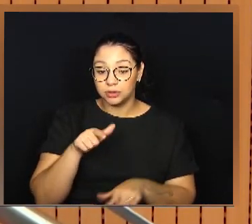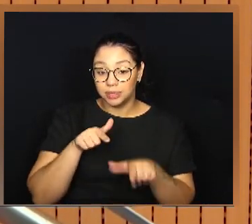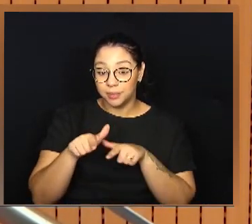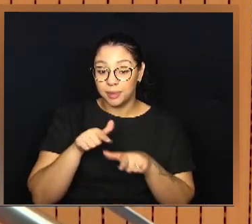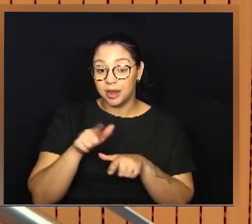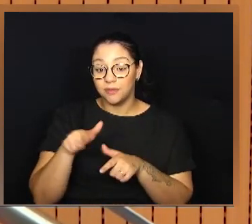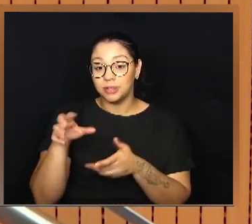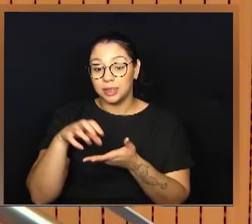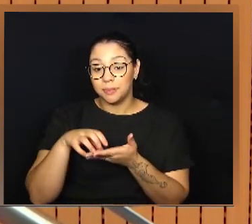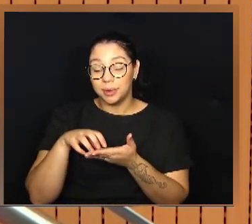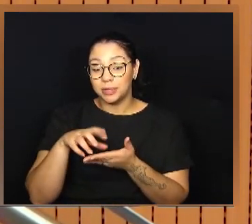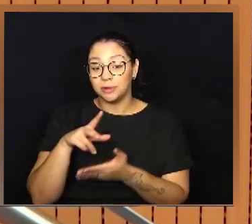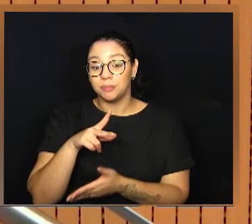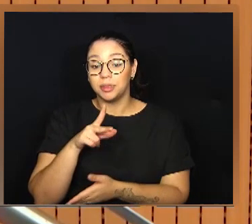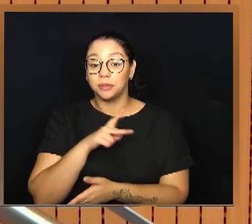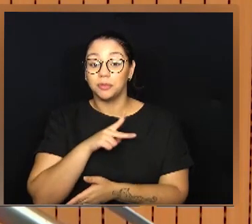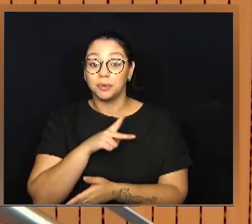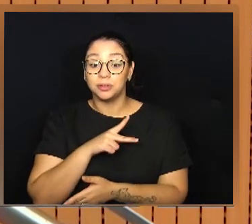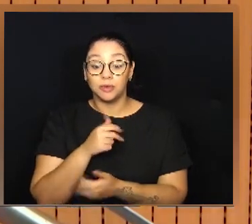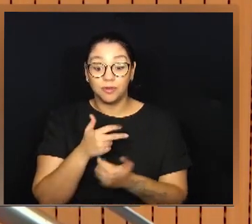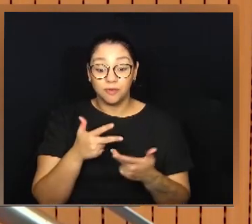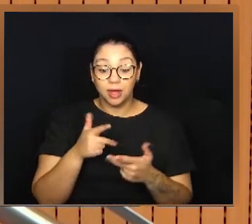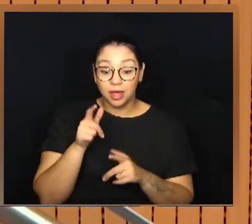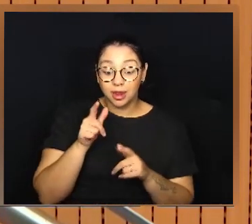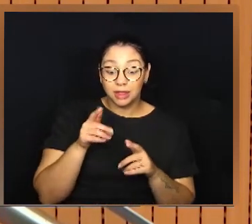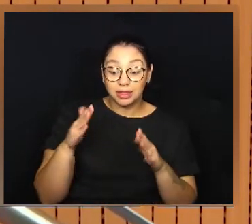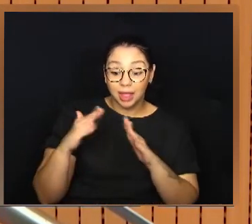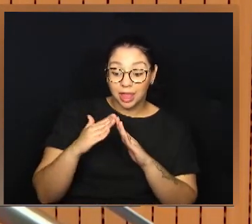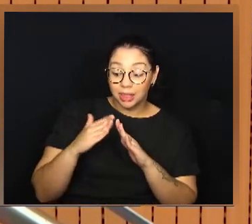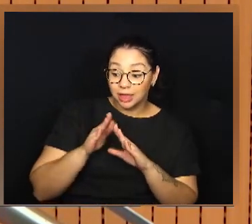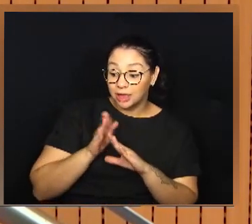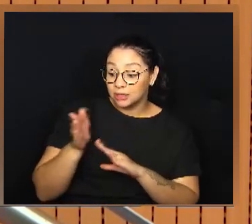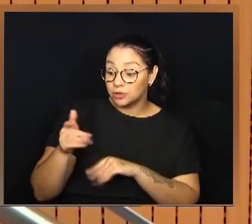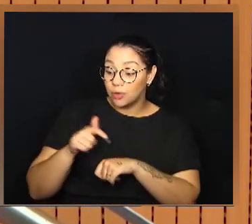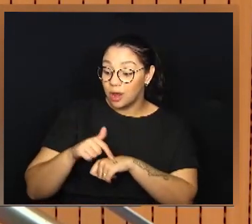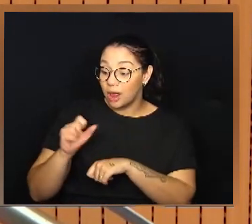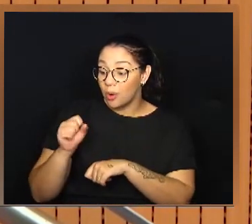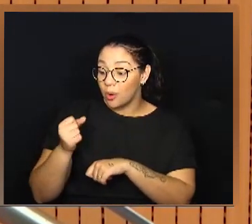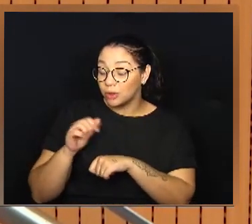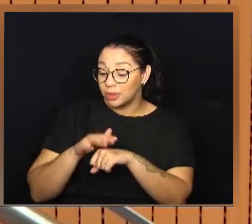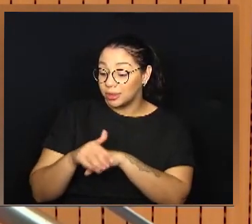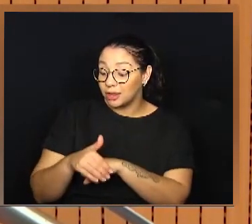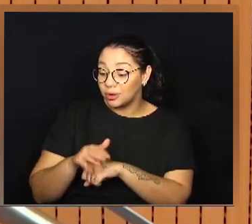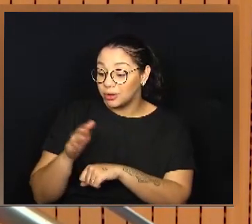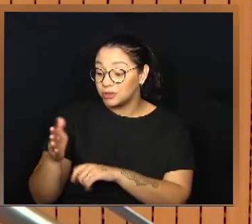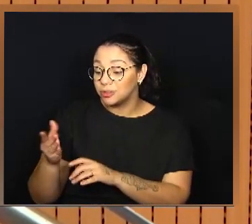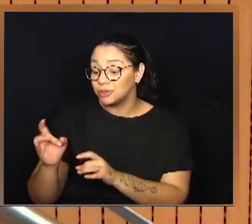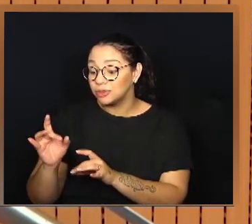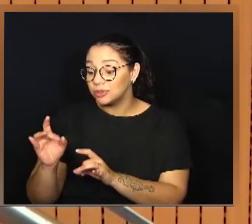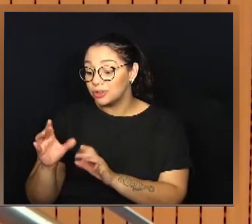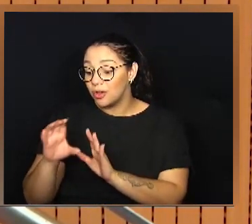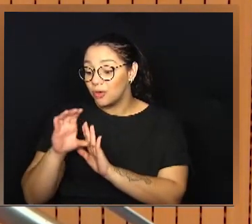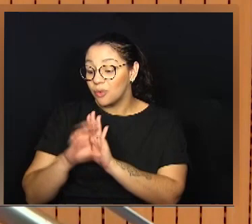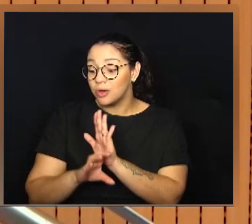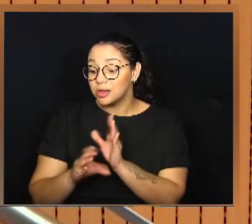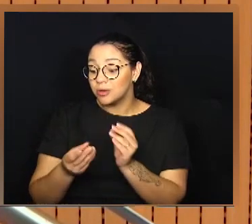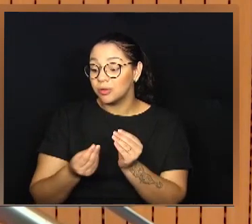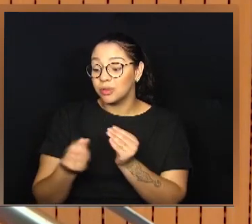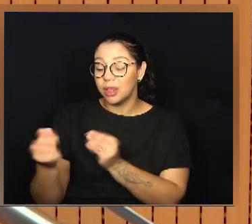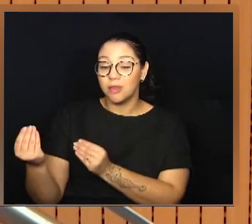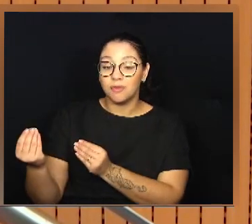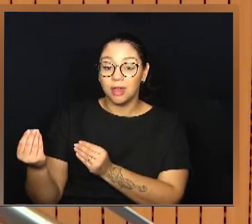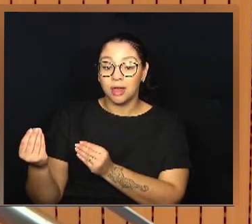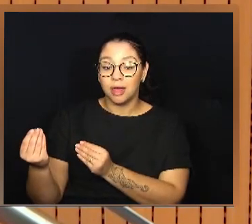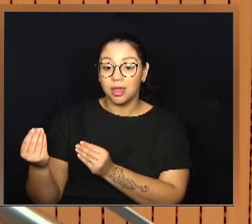era departamento pessoal quantas pessoas aí na casa dele 8 horas da noite para ele levar